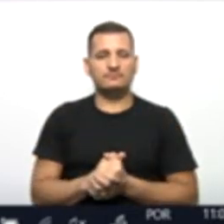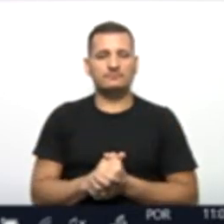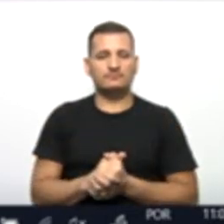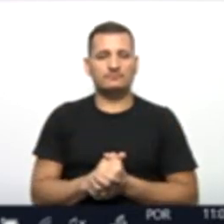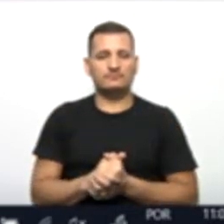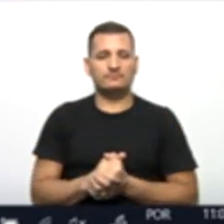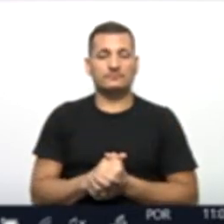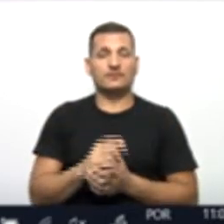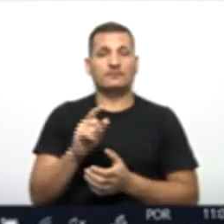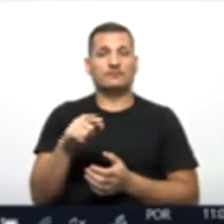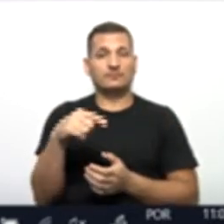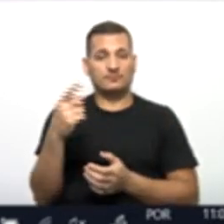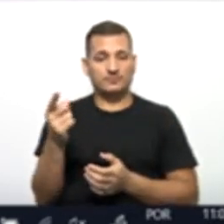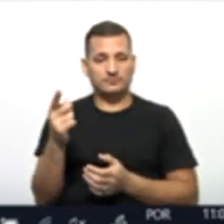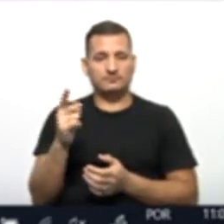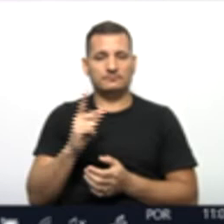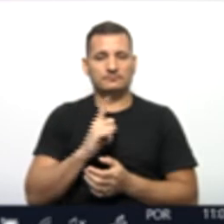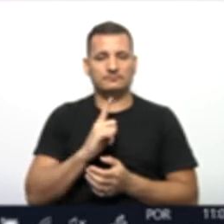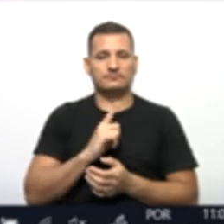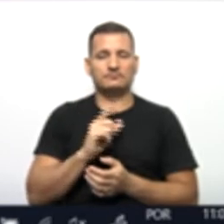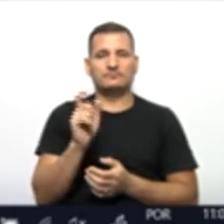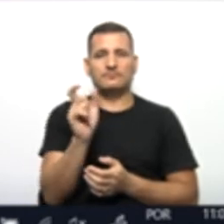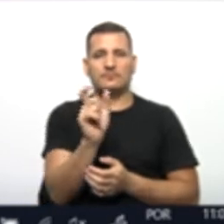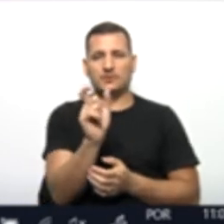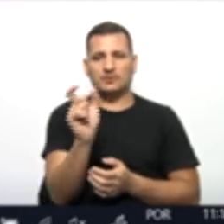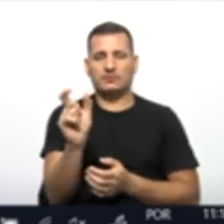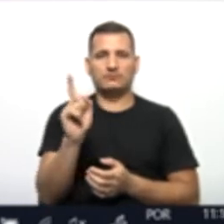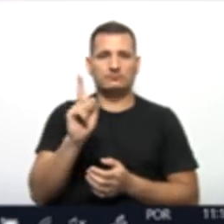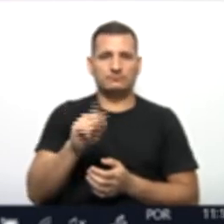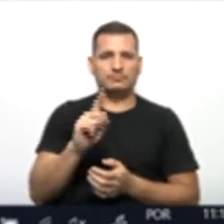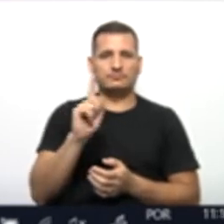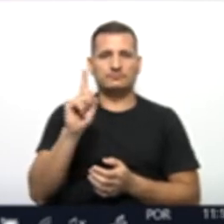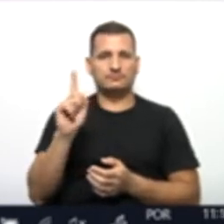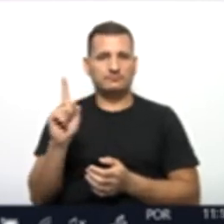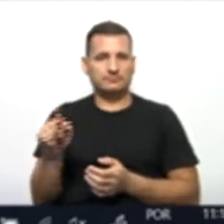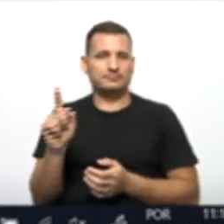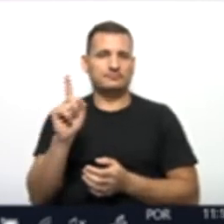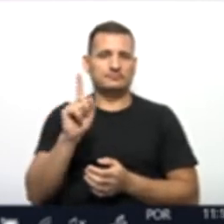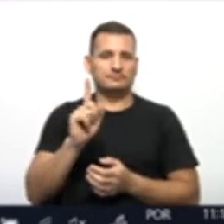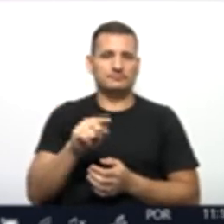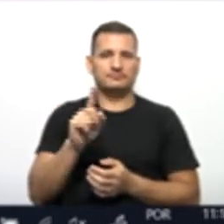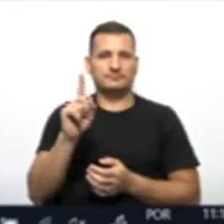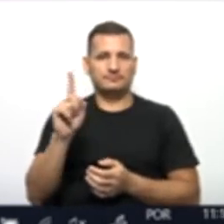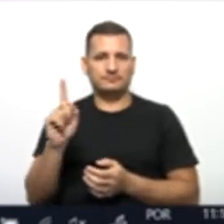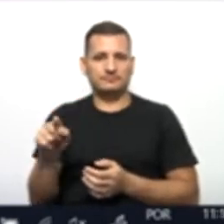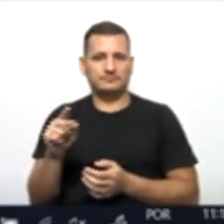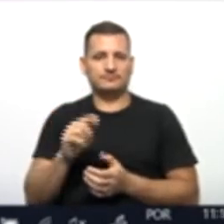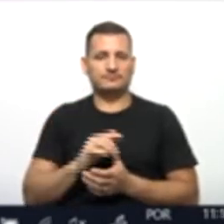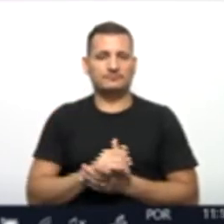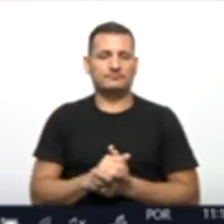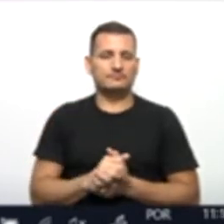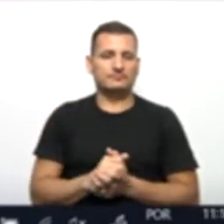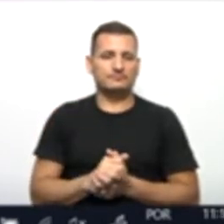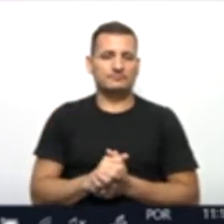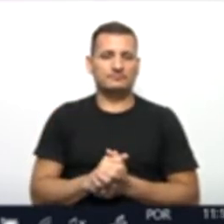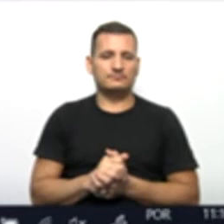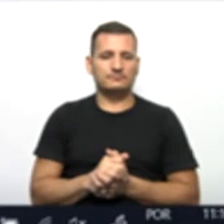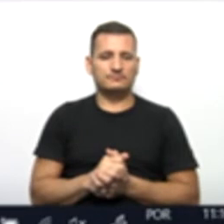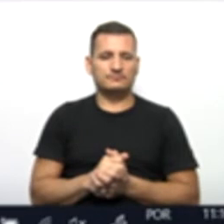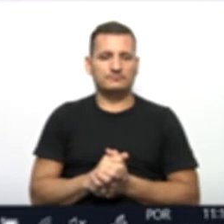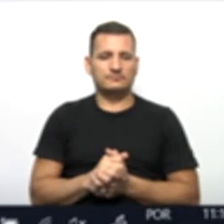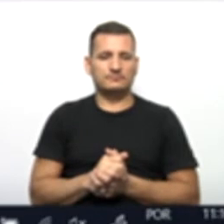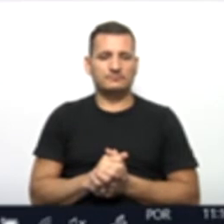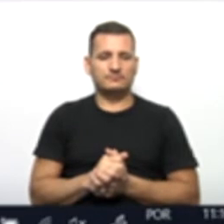teremos dois botões aqui embaixo dois botões vou diminuir um pouquinho aqui pra vocês virem a linha